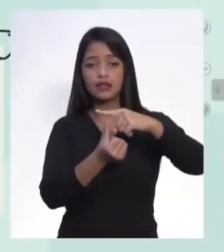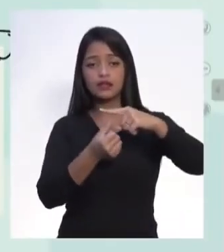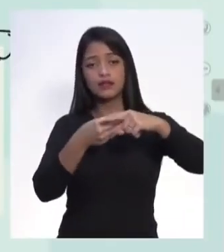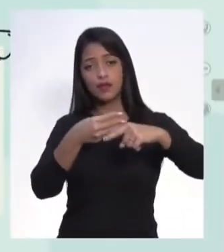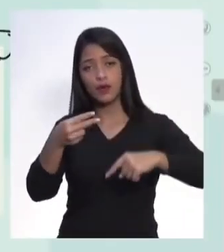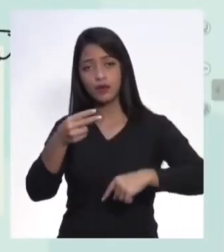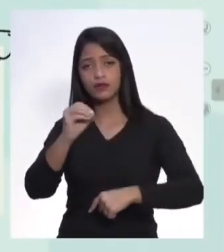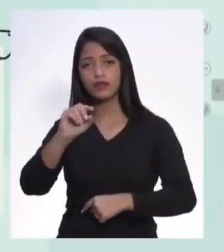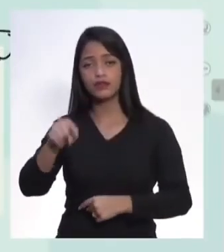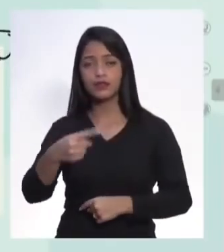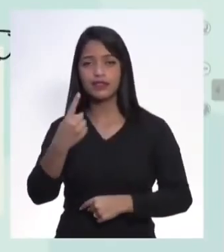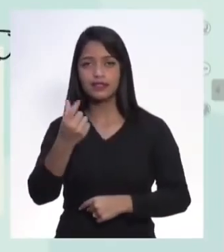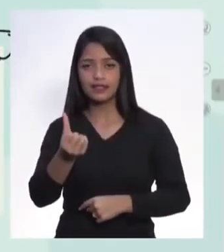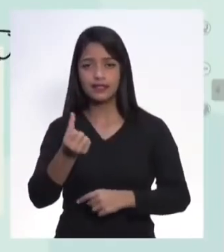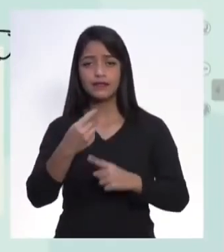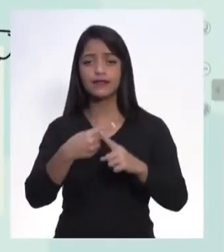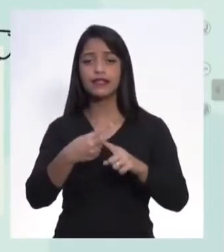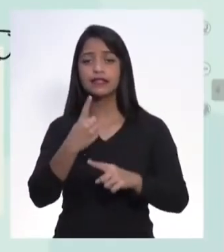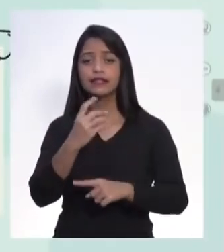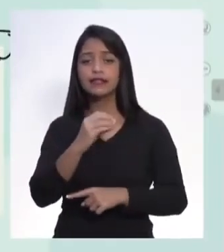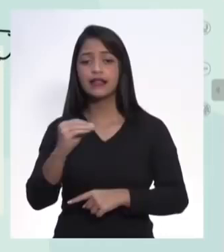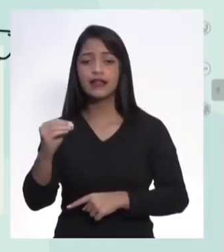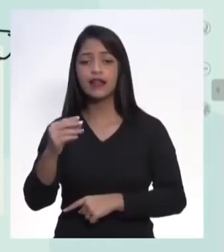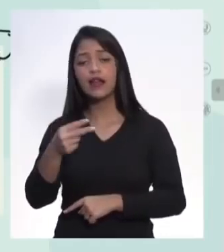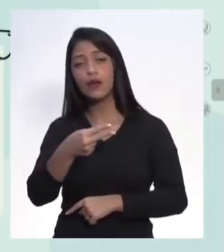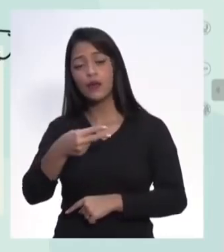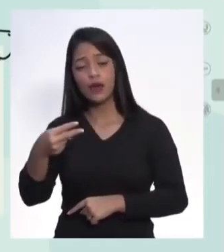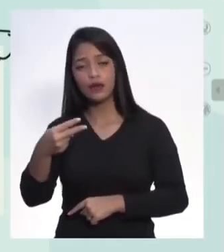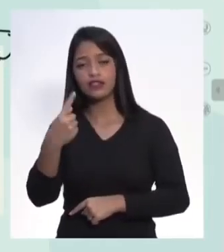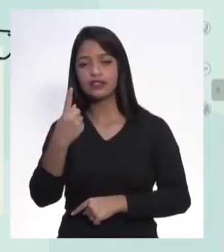você multiplicar por 100, teremos ali quem? Os